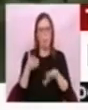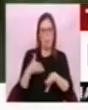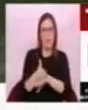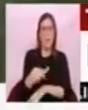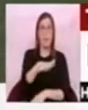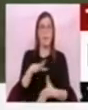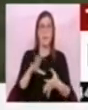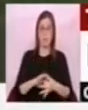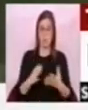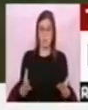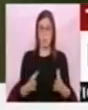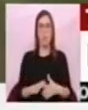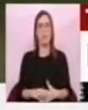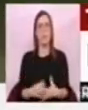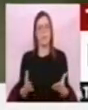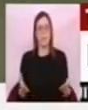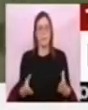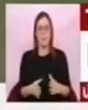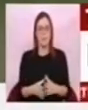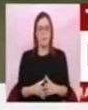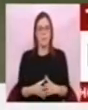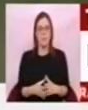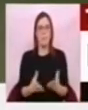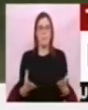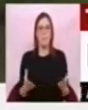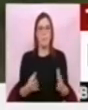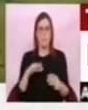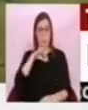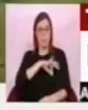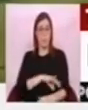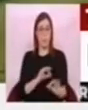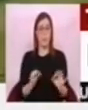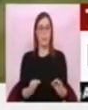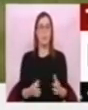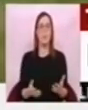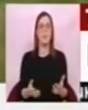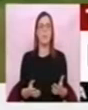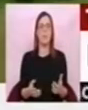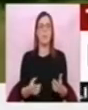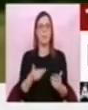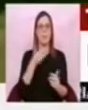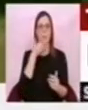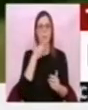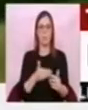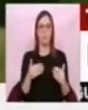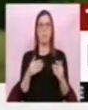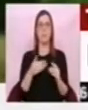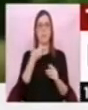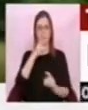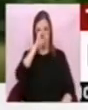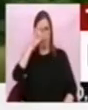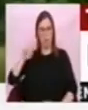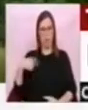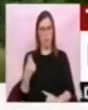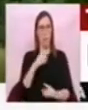estas situações e que são profissionais, felizmente, muito experientes e treinados e que